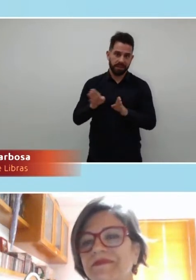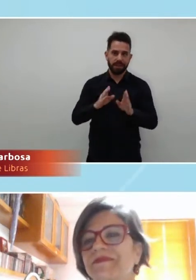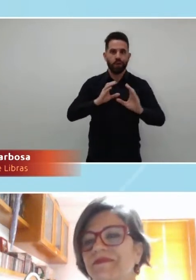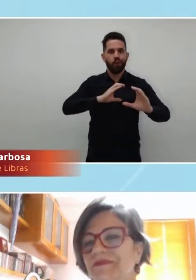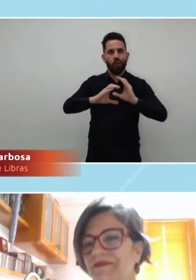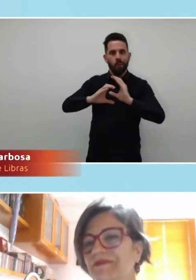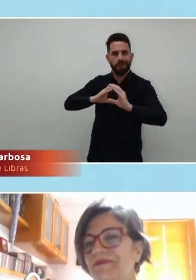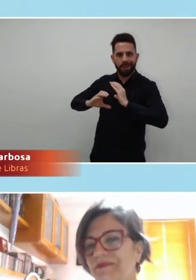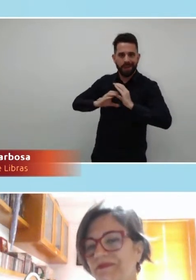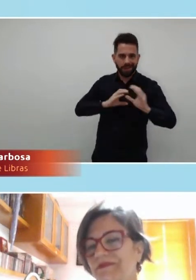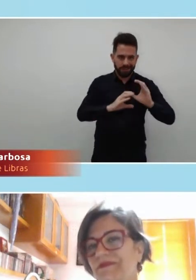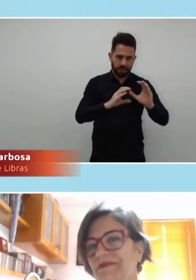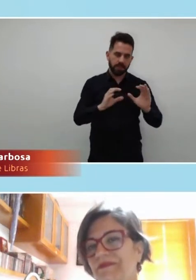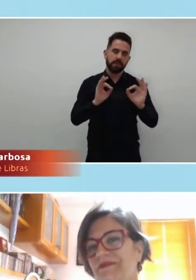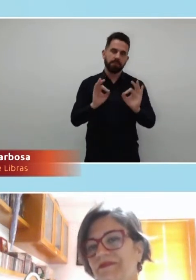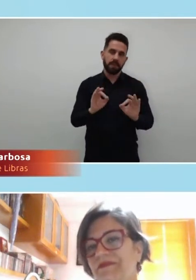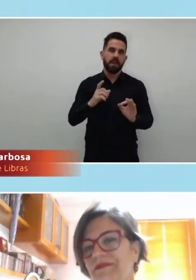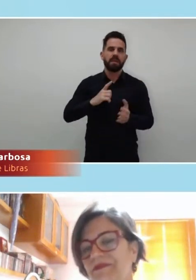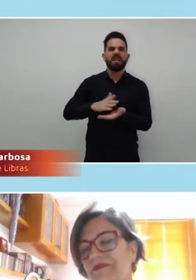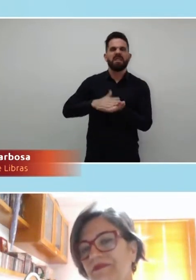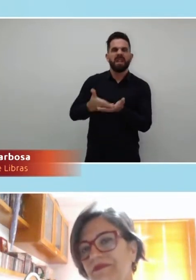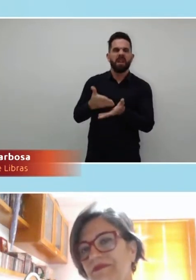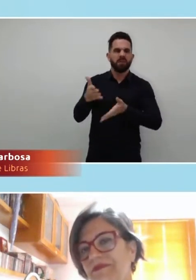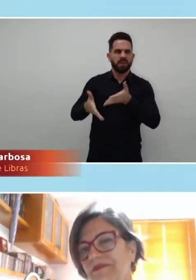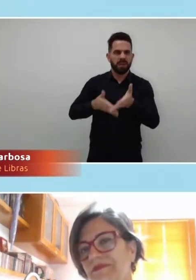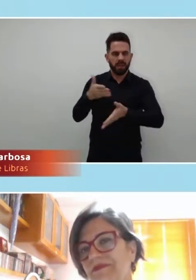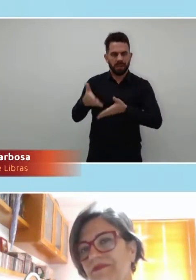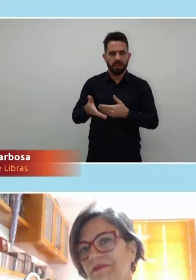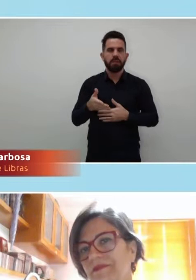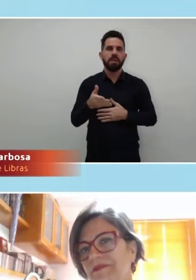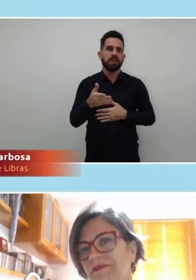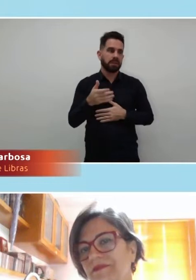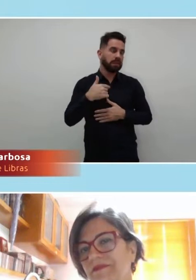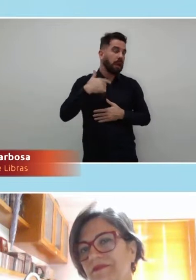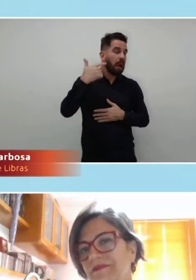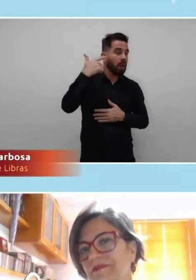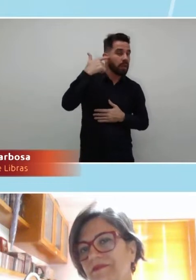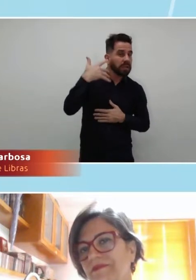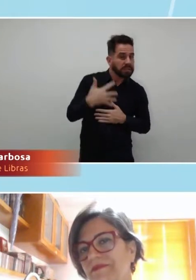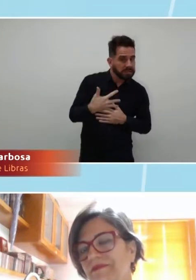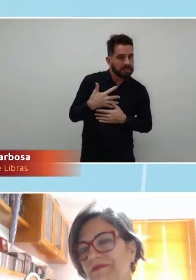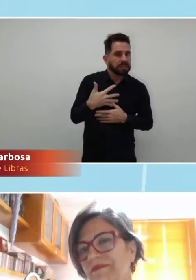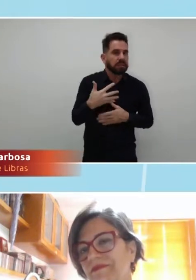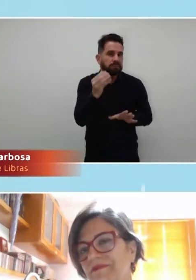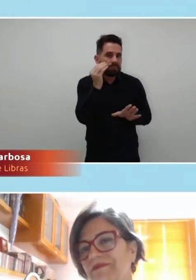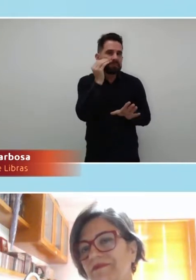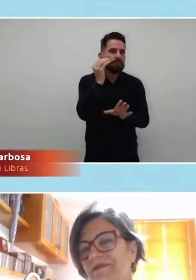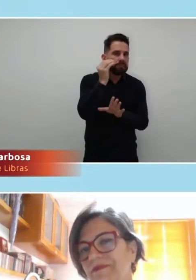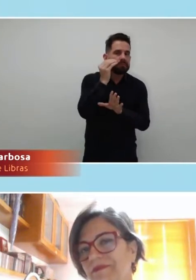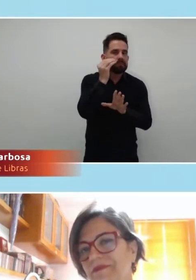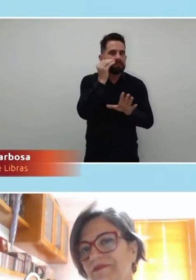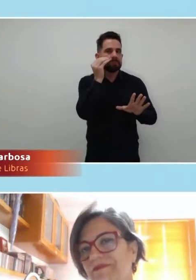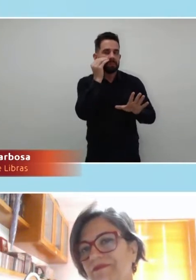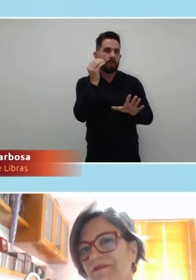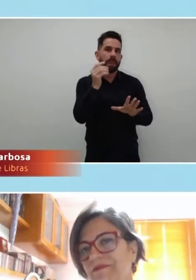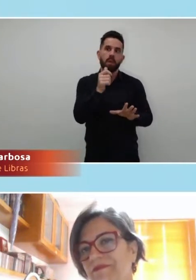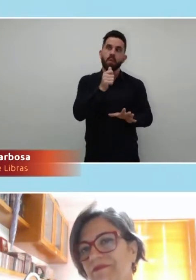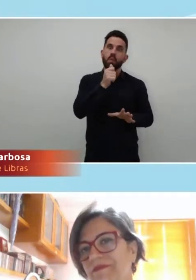né? A gente tem interpretação para Libras, a gente tem uma tentativa de autodescrição, que infelizmente não contamos ainda com